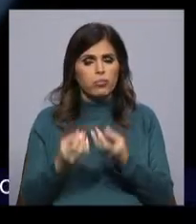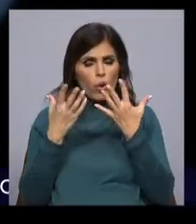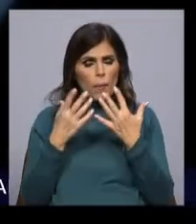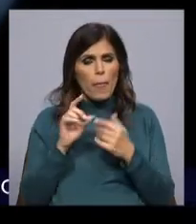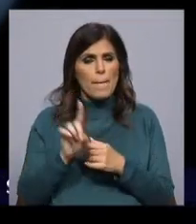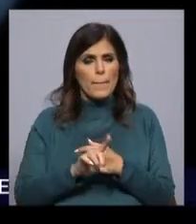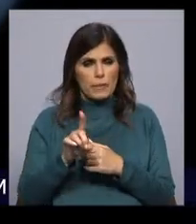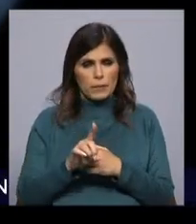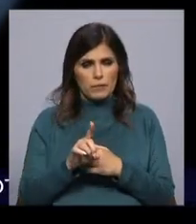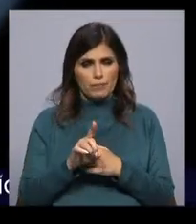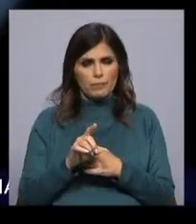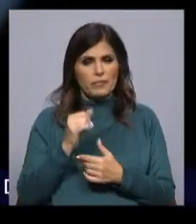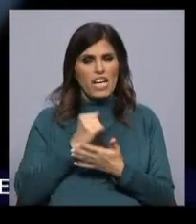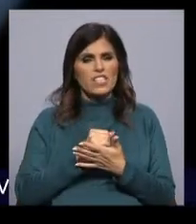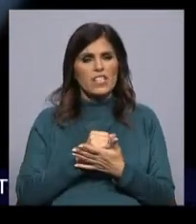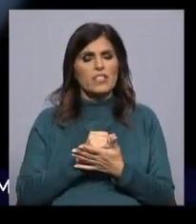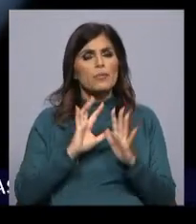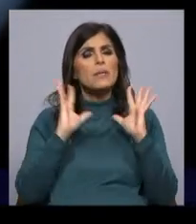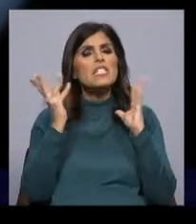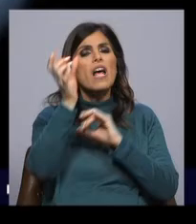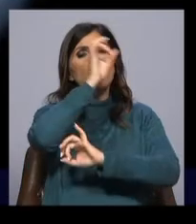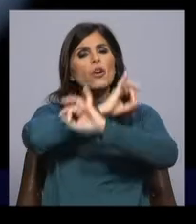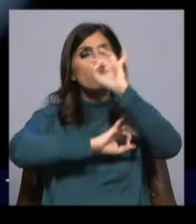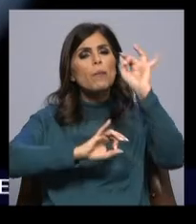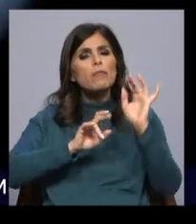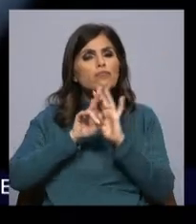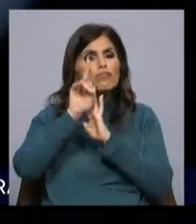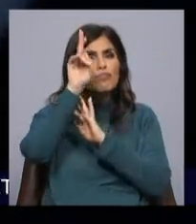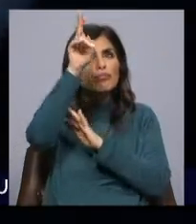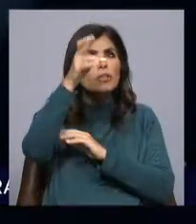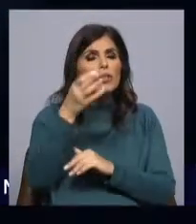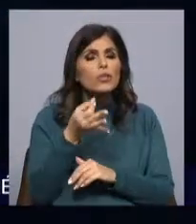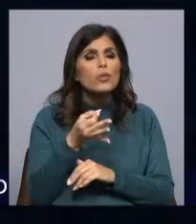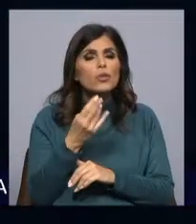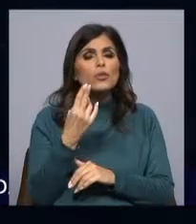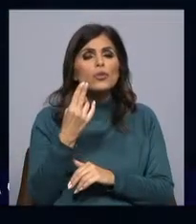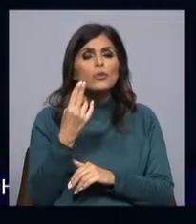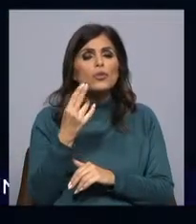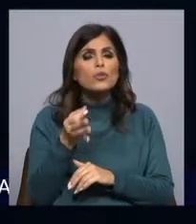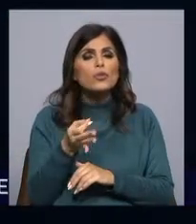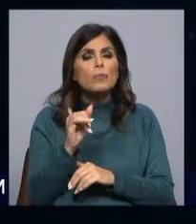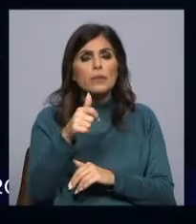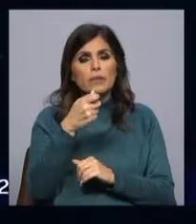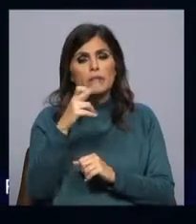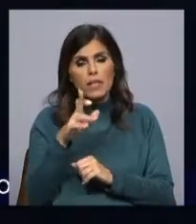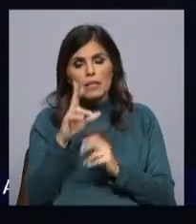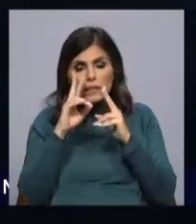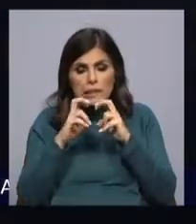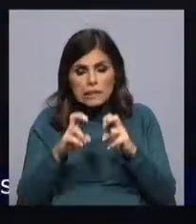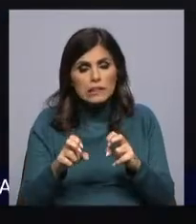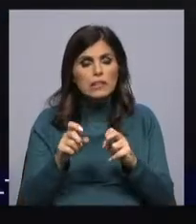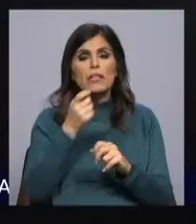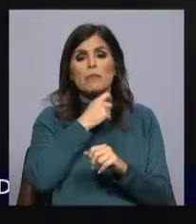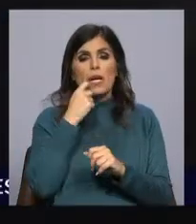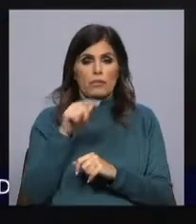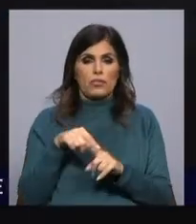Agência Espacial Europeia, precisamente até ao reino de Júpiter, a chamada Jupiter Icy Moons Explorer, que em maio deste